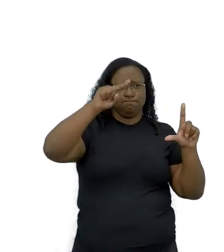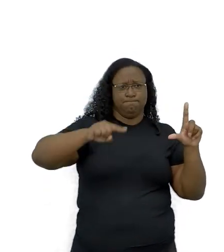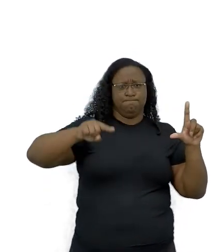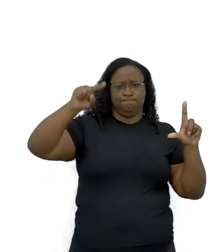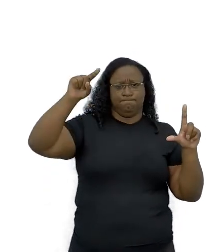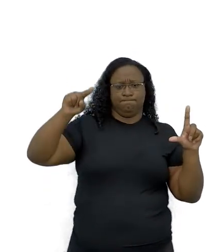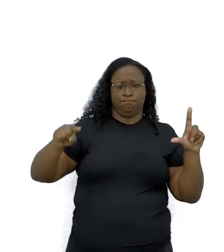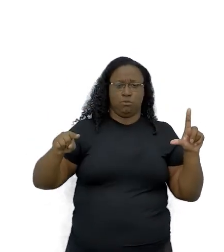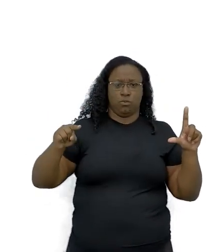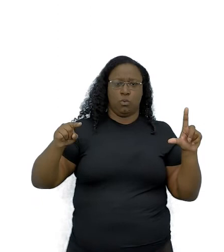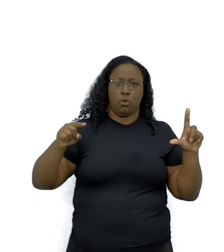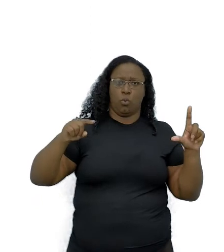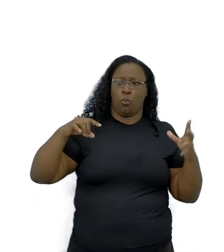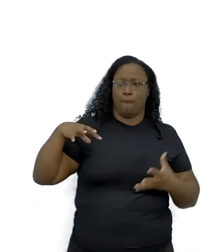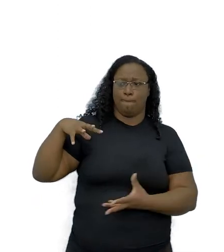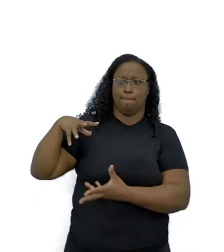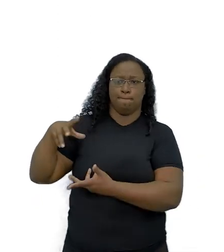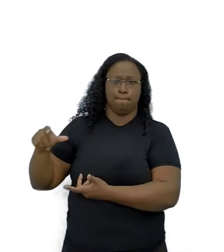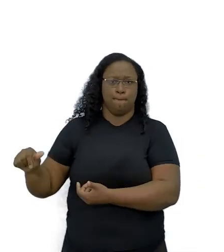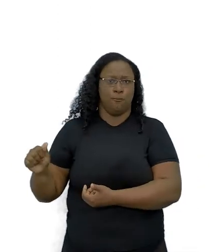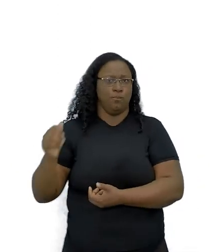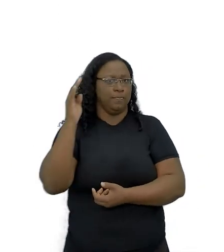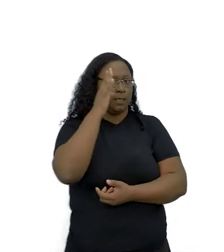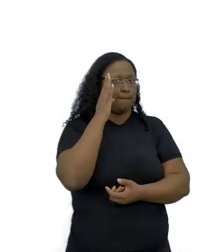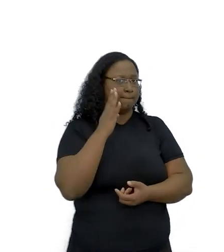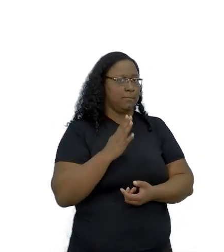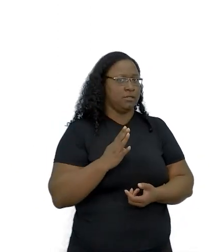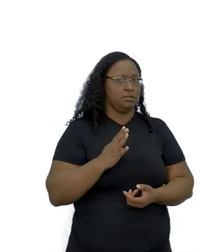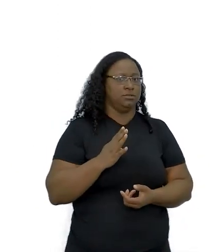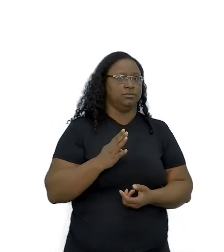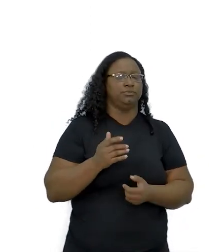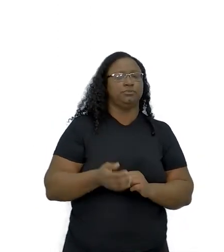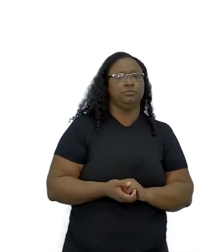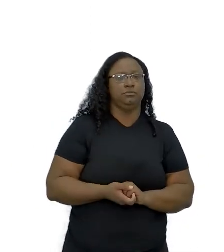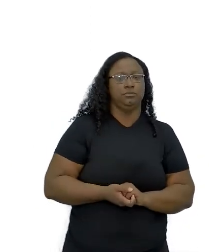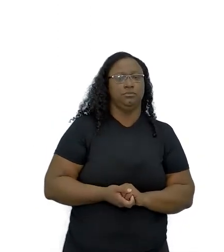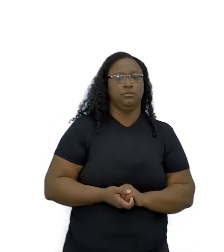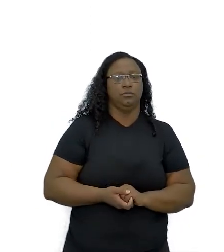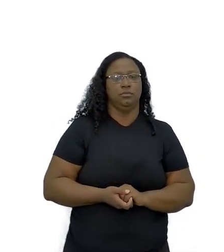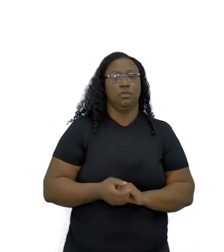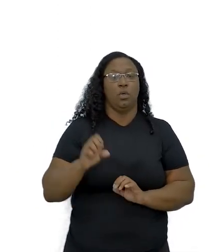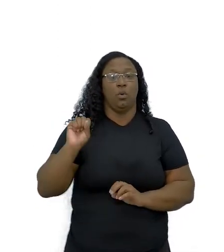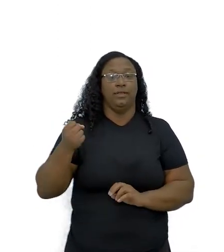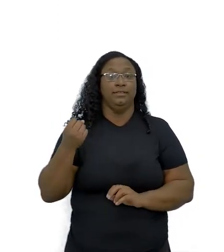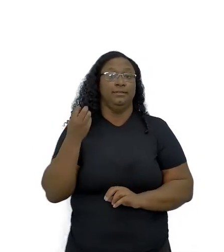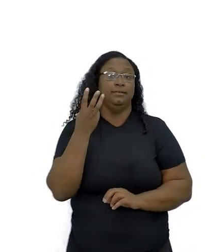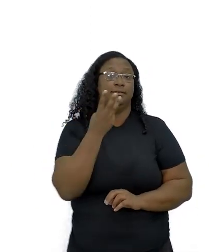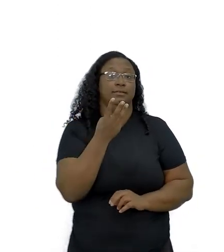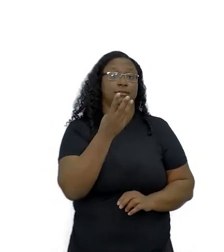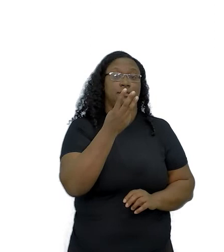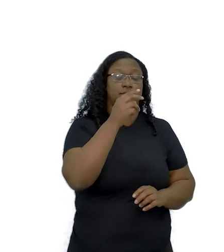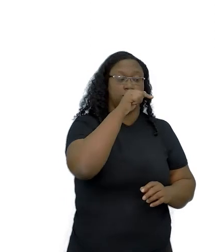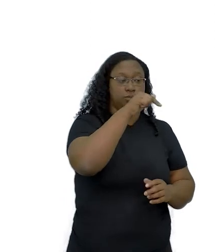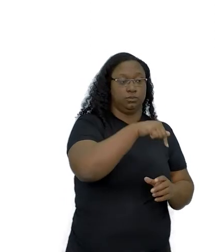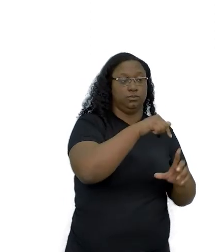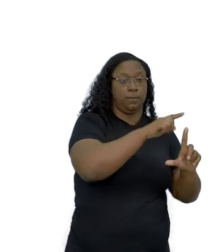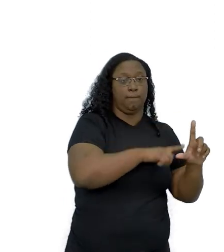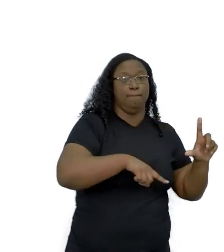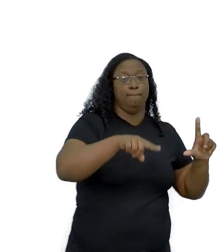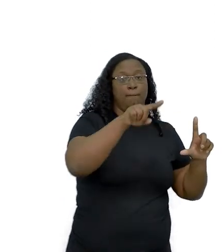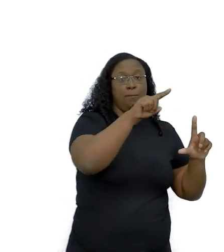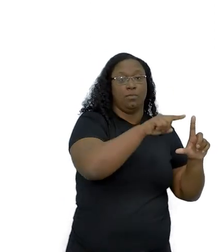mundo com o Brasil, para a produção especificamente de eletricidade, 83% da nossa matriz ela